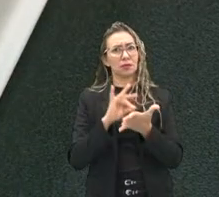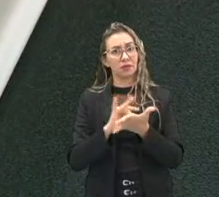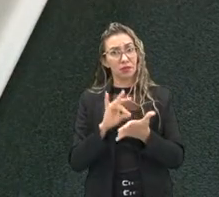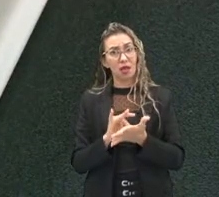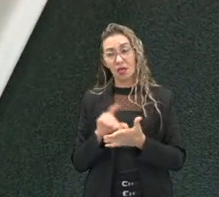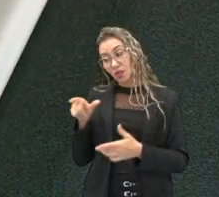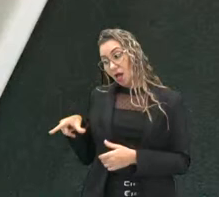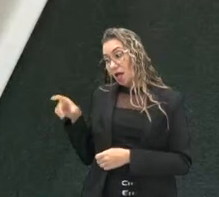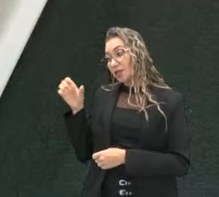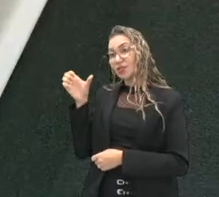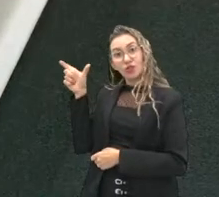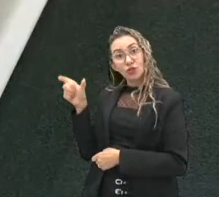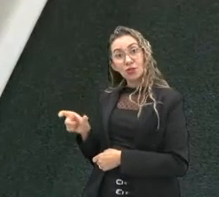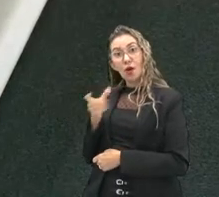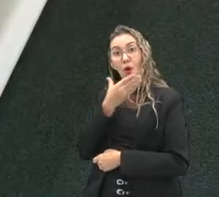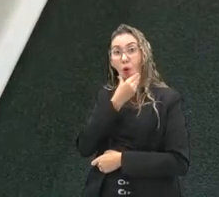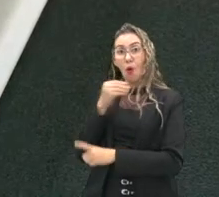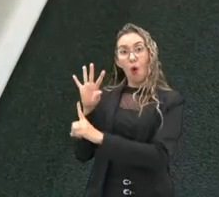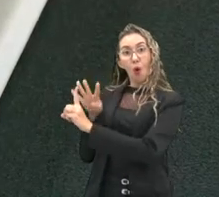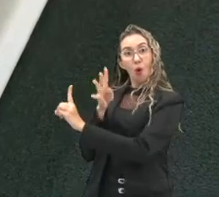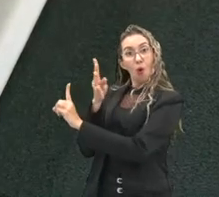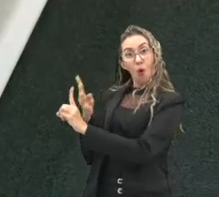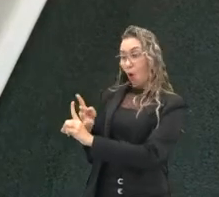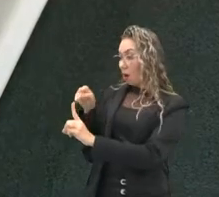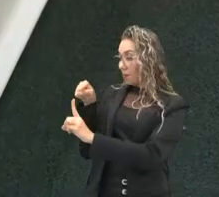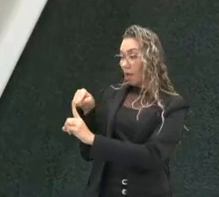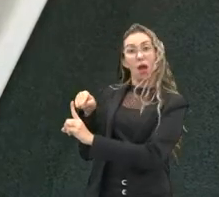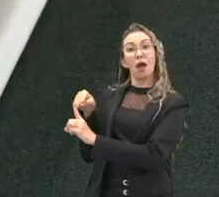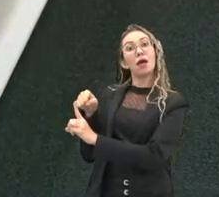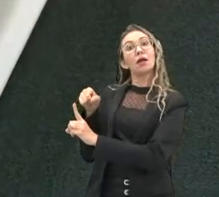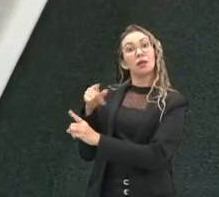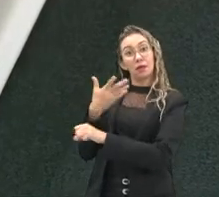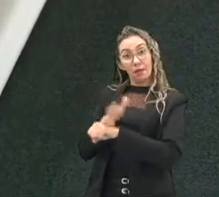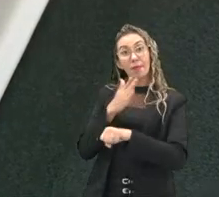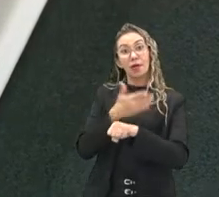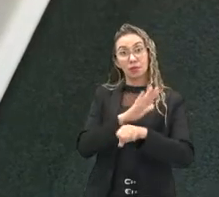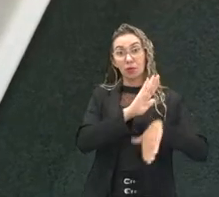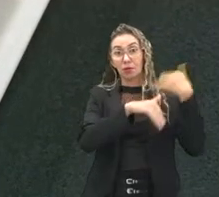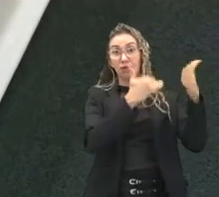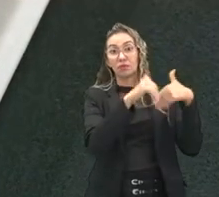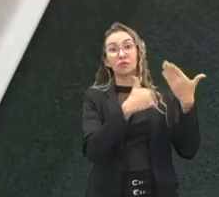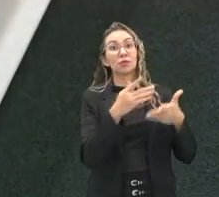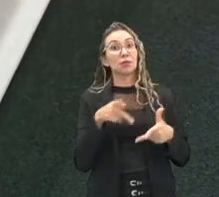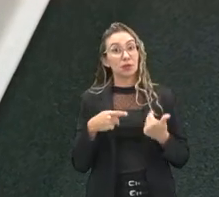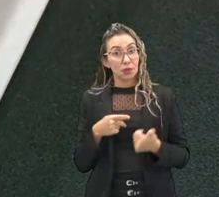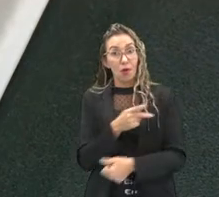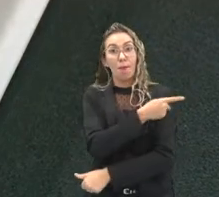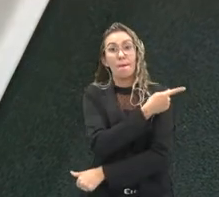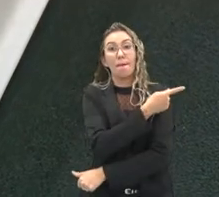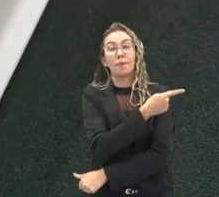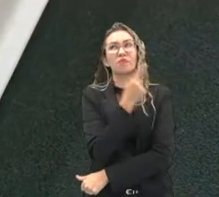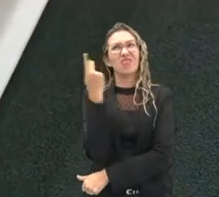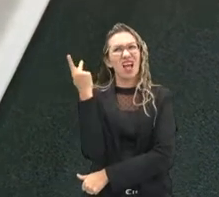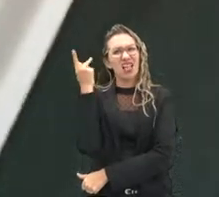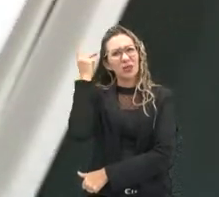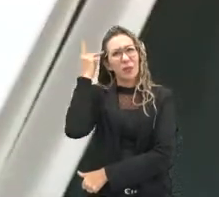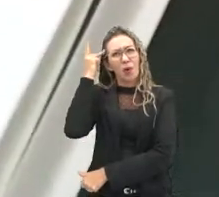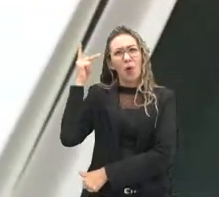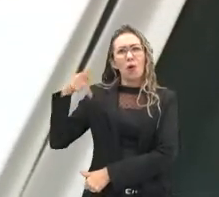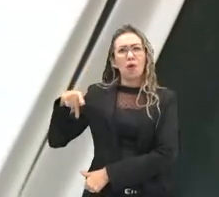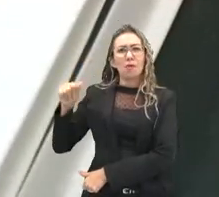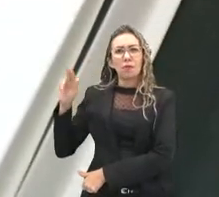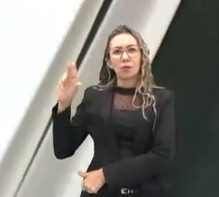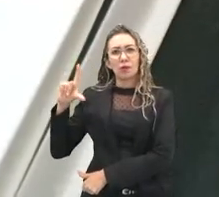nacional, participou da Revolução Paulista de 23, com o general Isidoro, sai dali, marcha